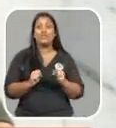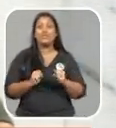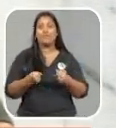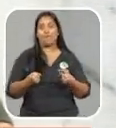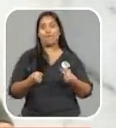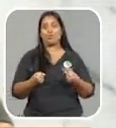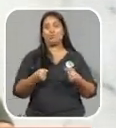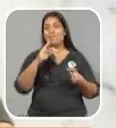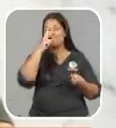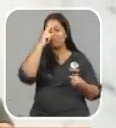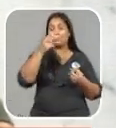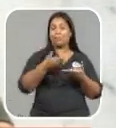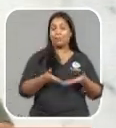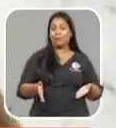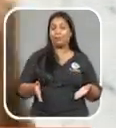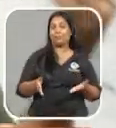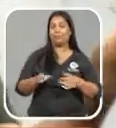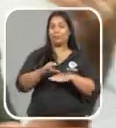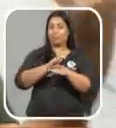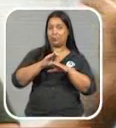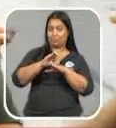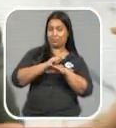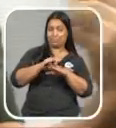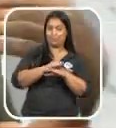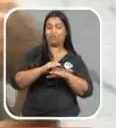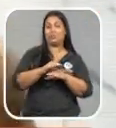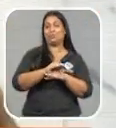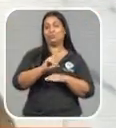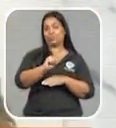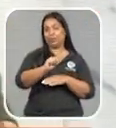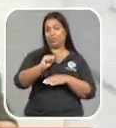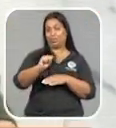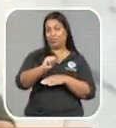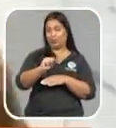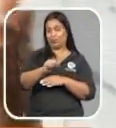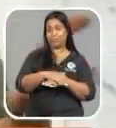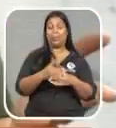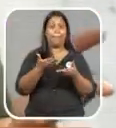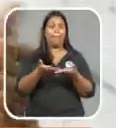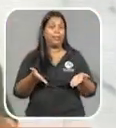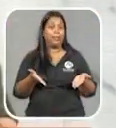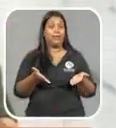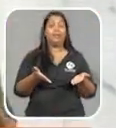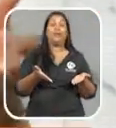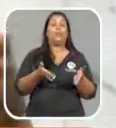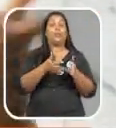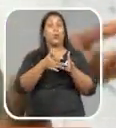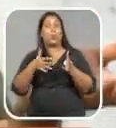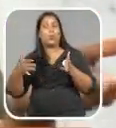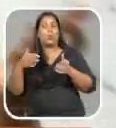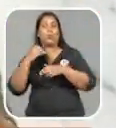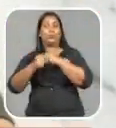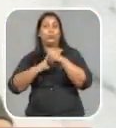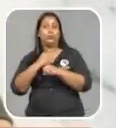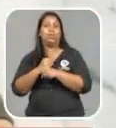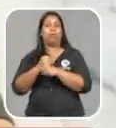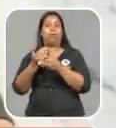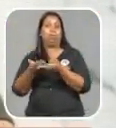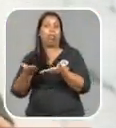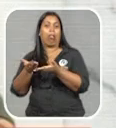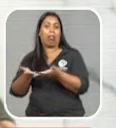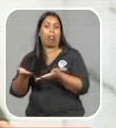de 88. Perdeu, ao longo dos anos ela foi perdendo força, se consumou na última